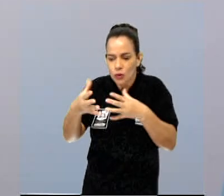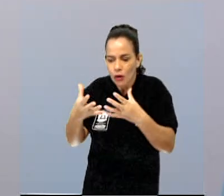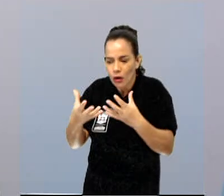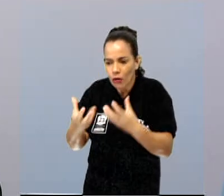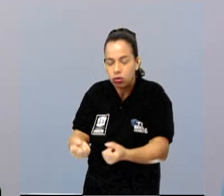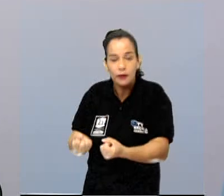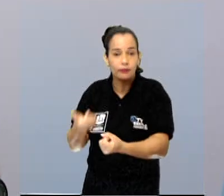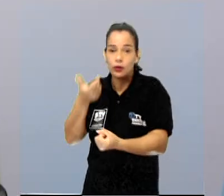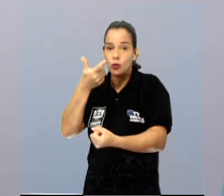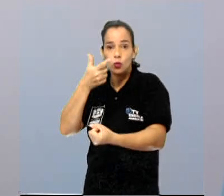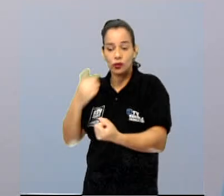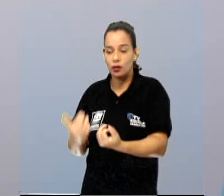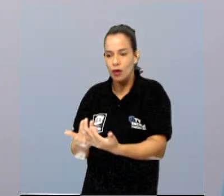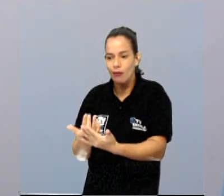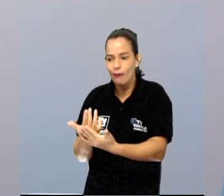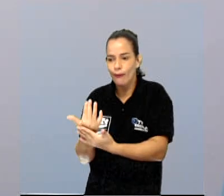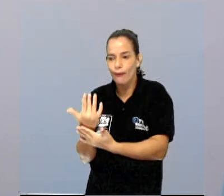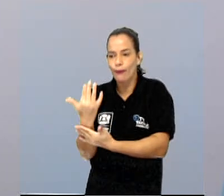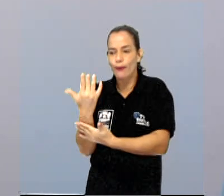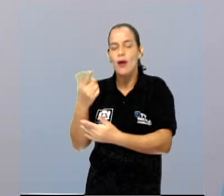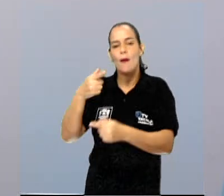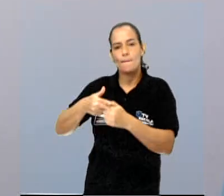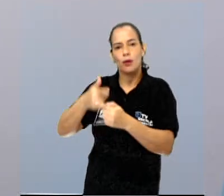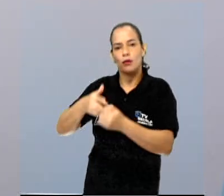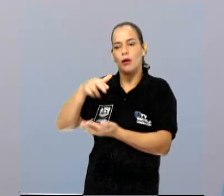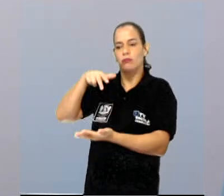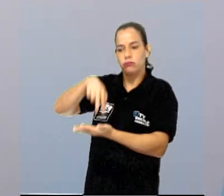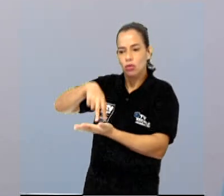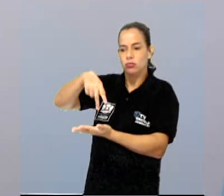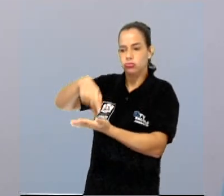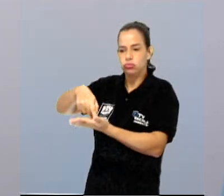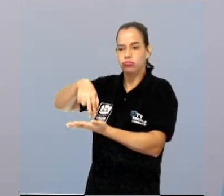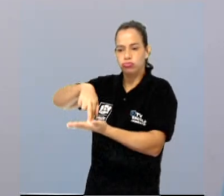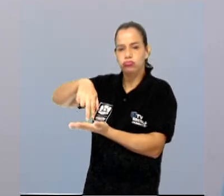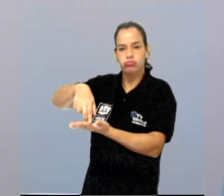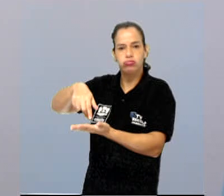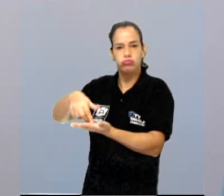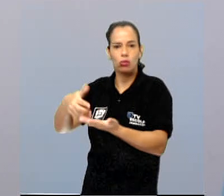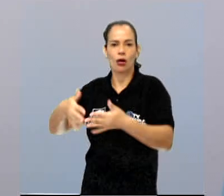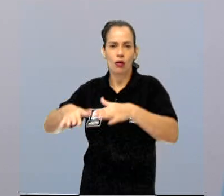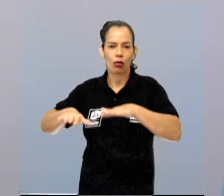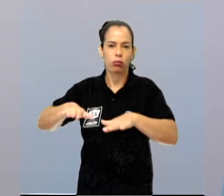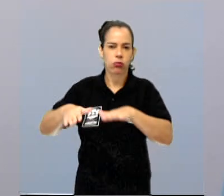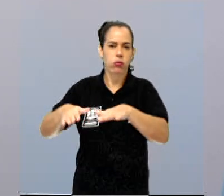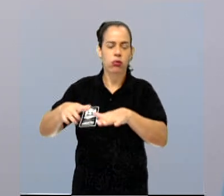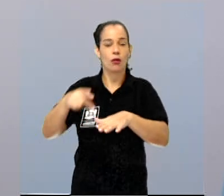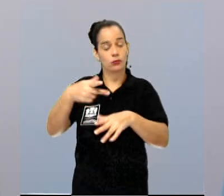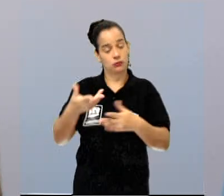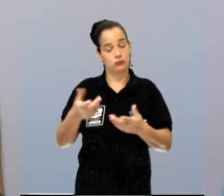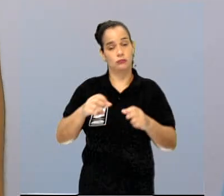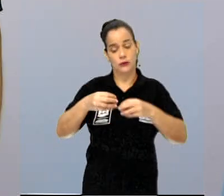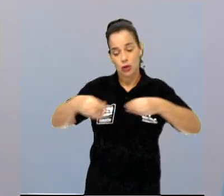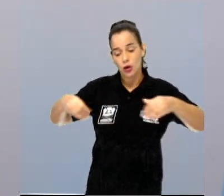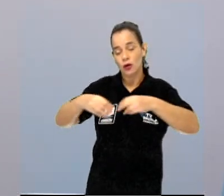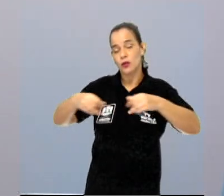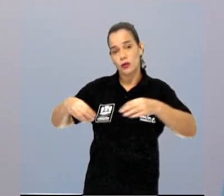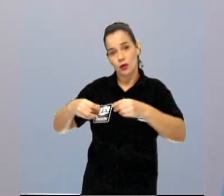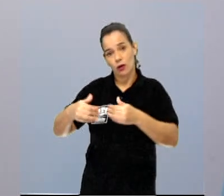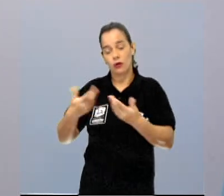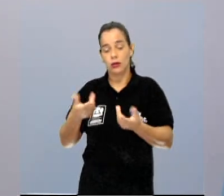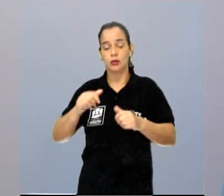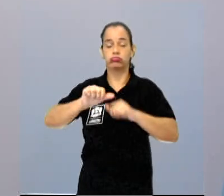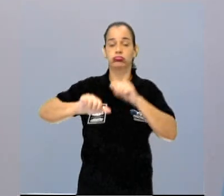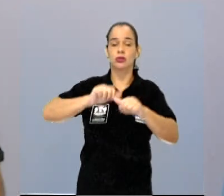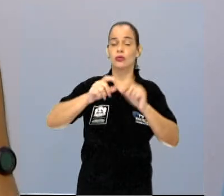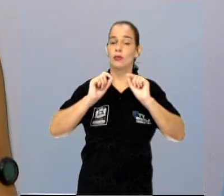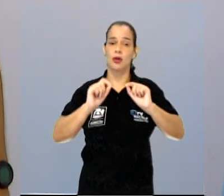consegue mais nascer por conta do pisoteamento ali, a compactação do solo. E isso acaba transformando em